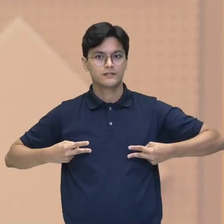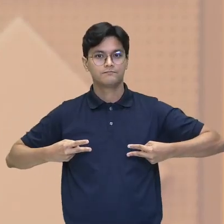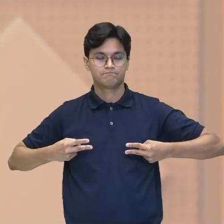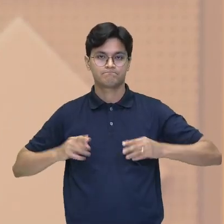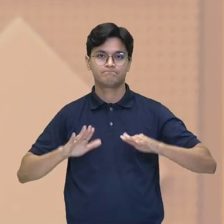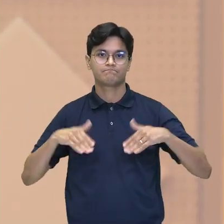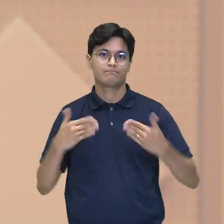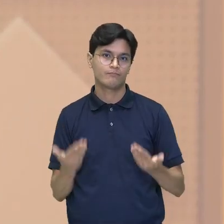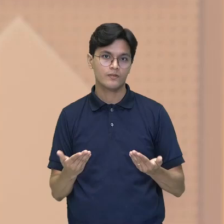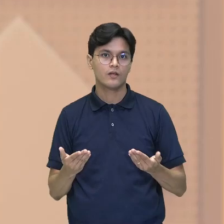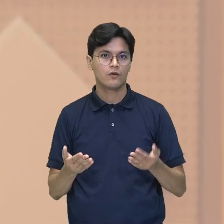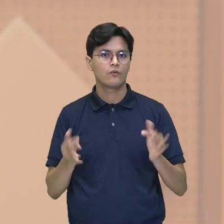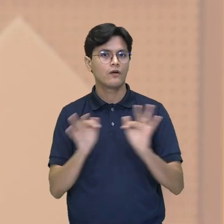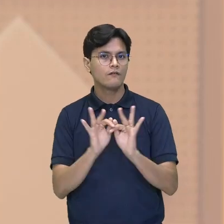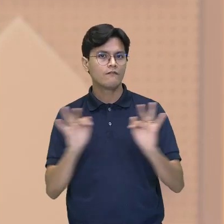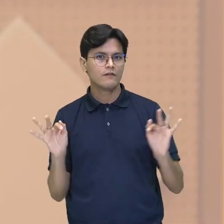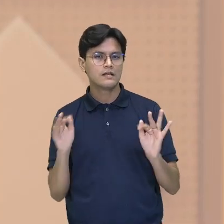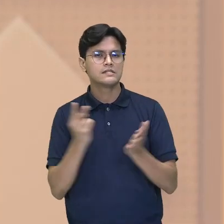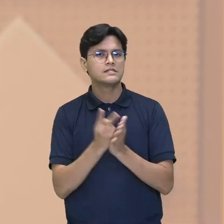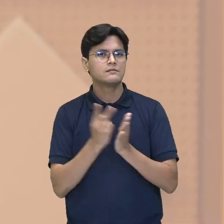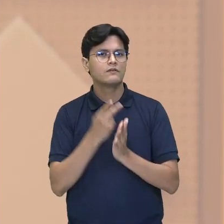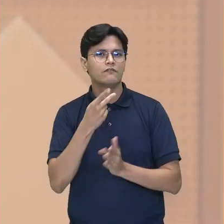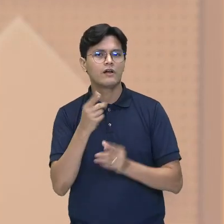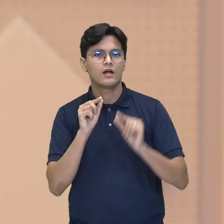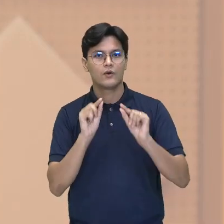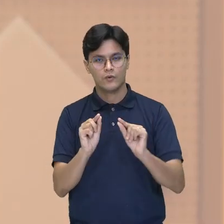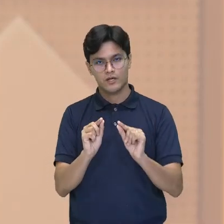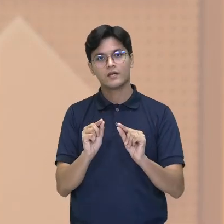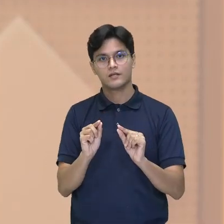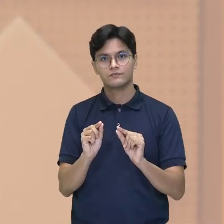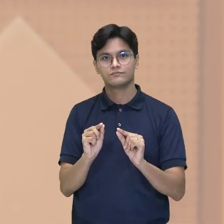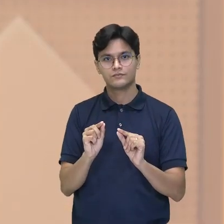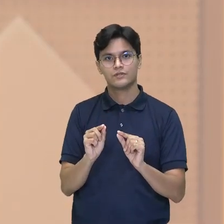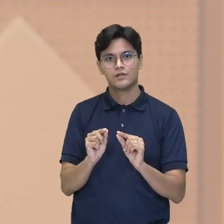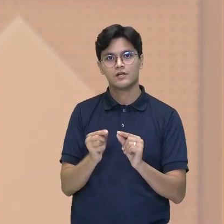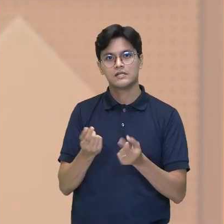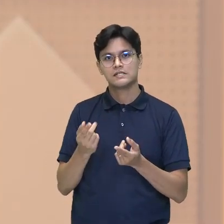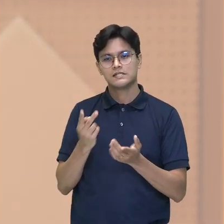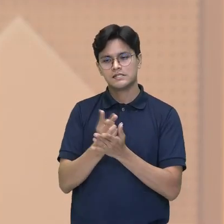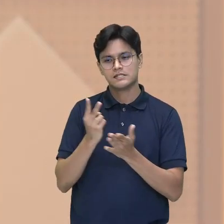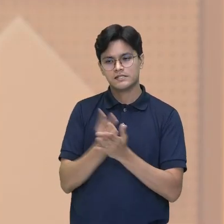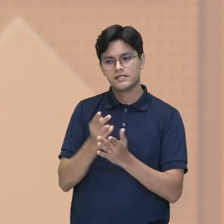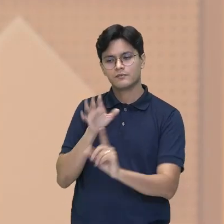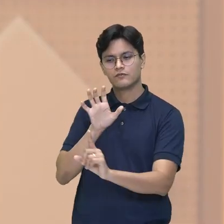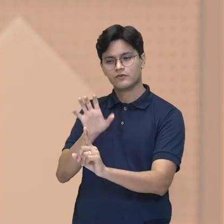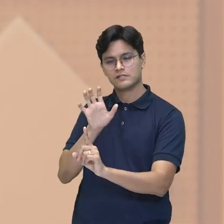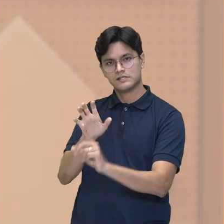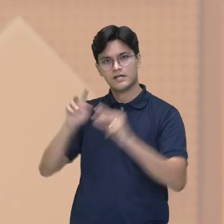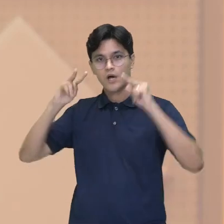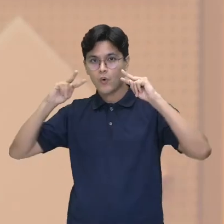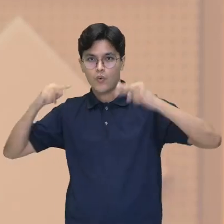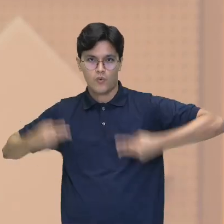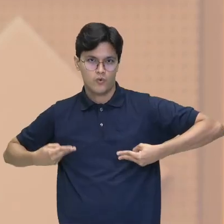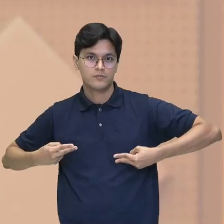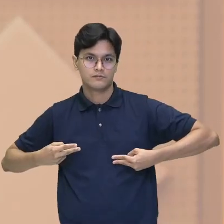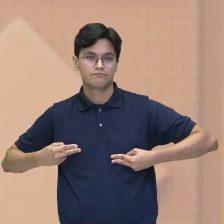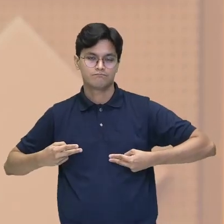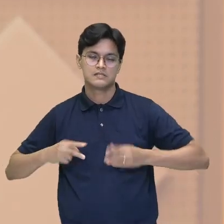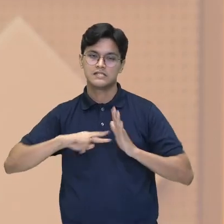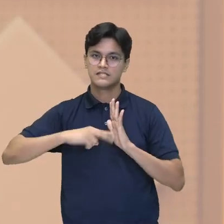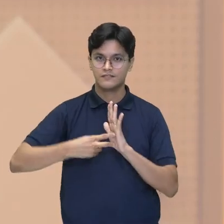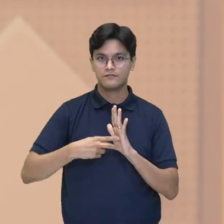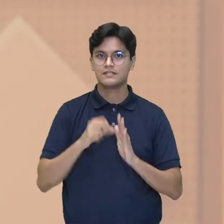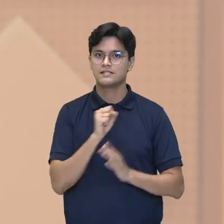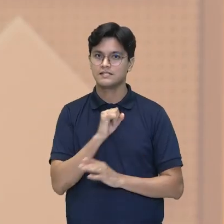ela seja falada, né? O homem é o fim das coisas. Ou seja, onde tem a presença do homem, acaba ali tendo também